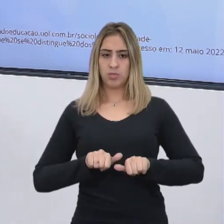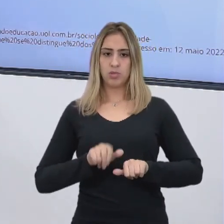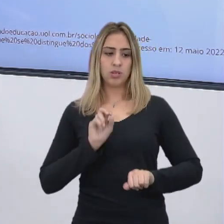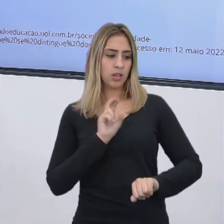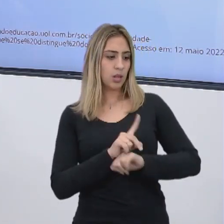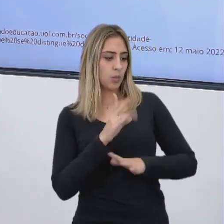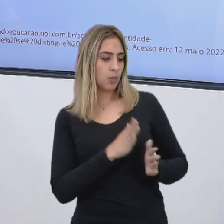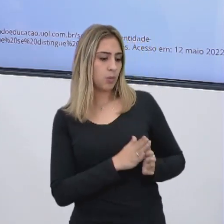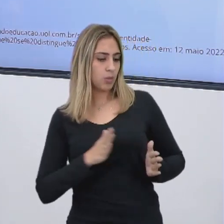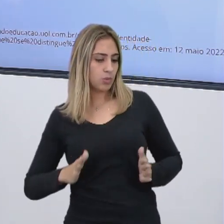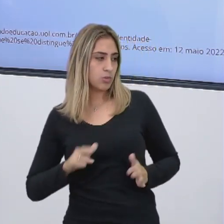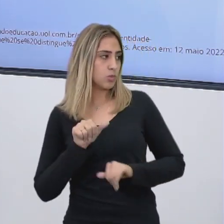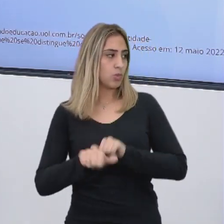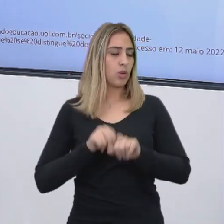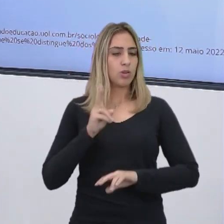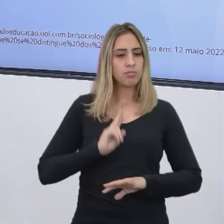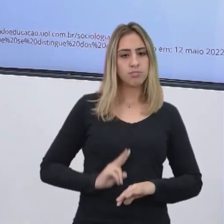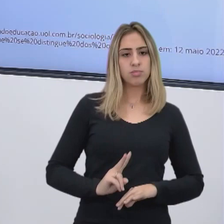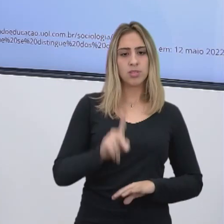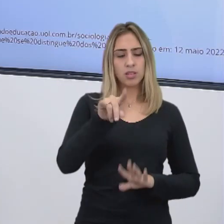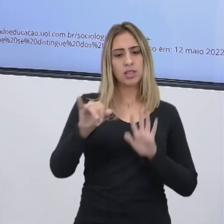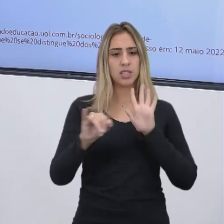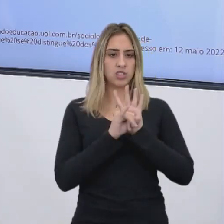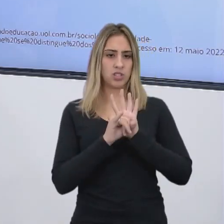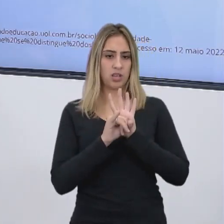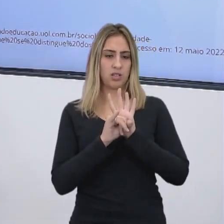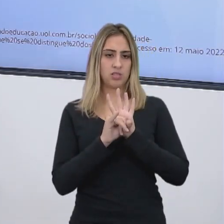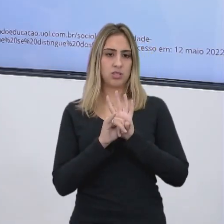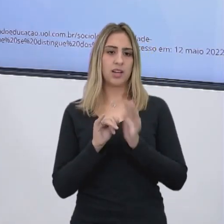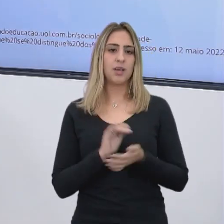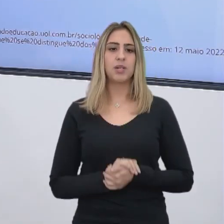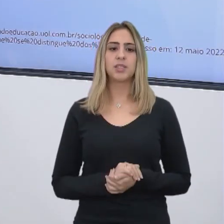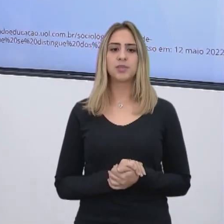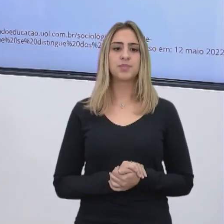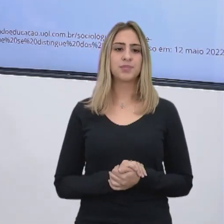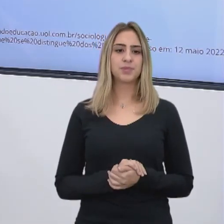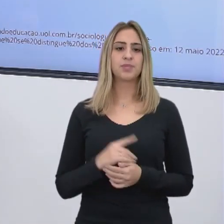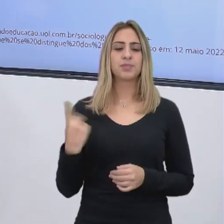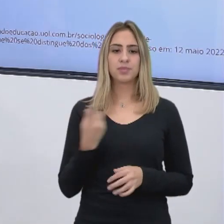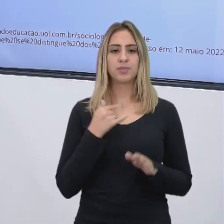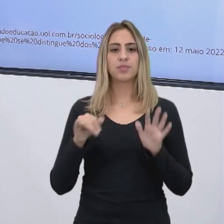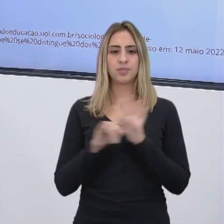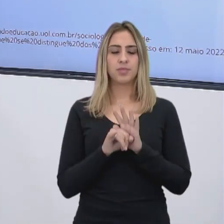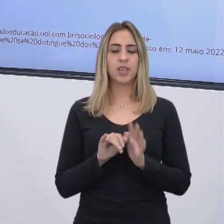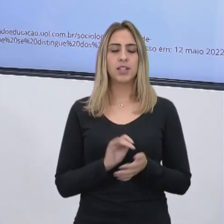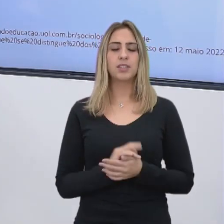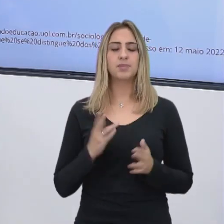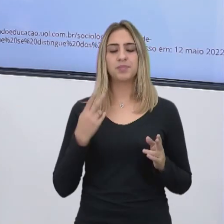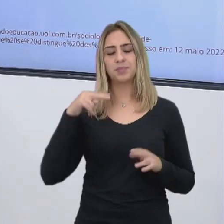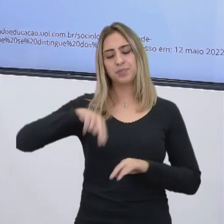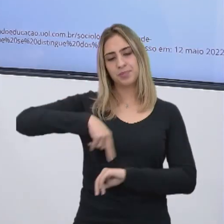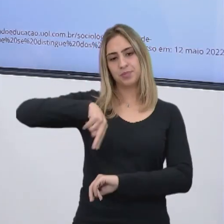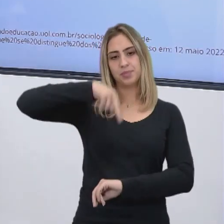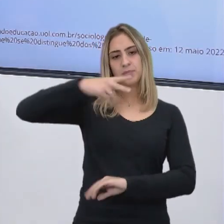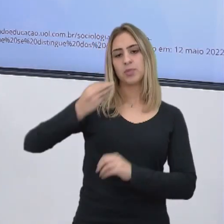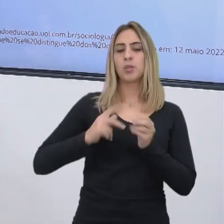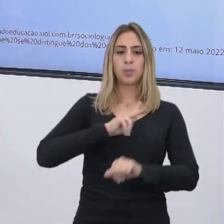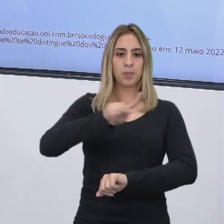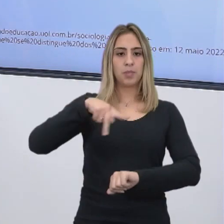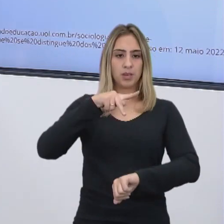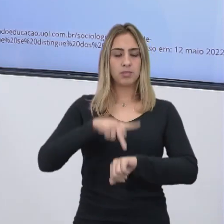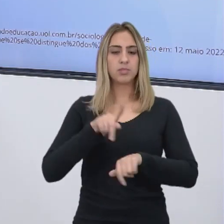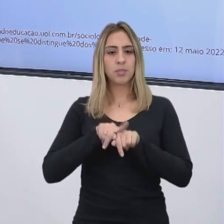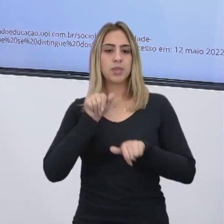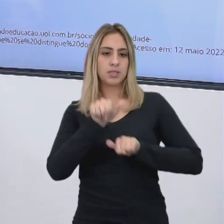entramos num processo de mudança contínua da nossa identidade e também as nossas identidades nacionais enquanto país também